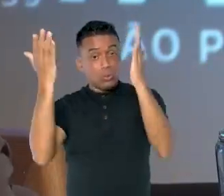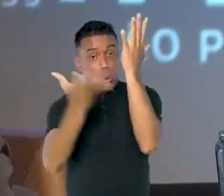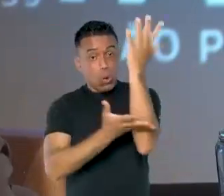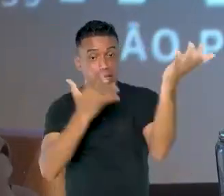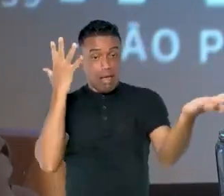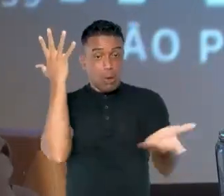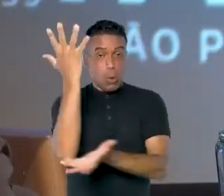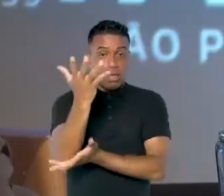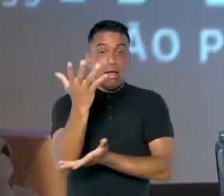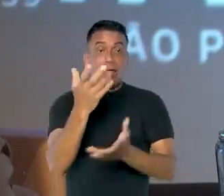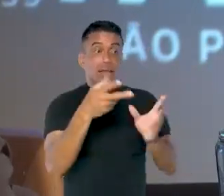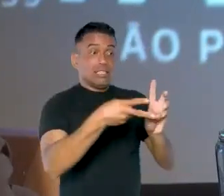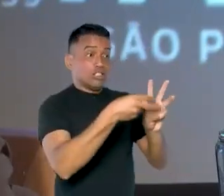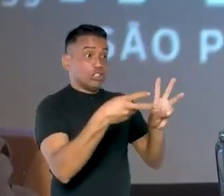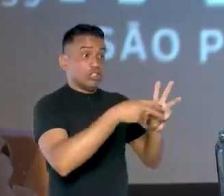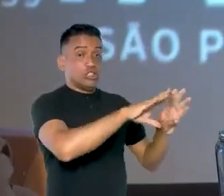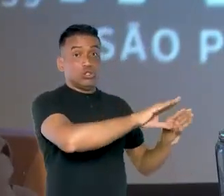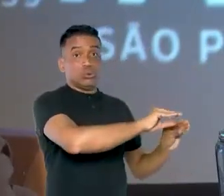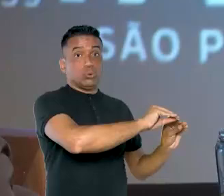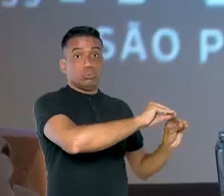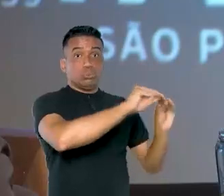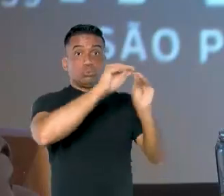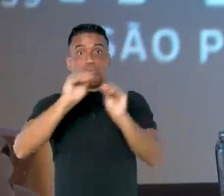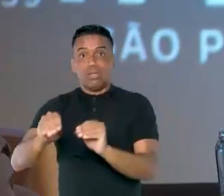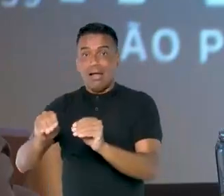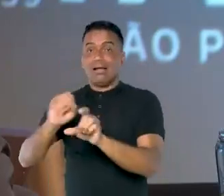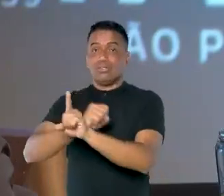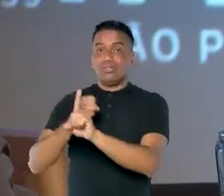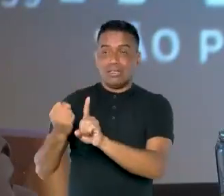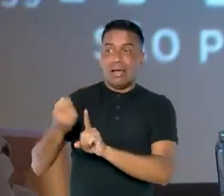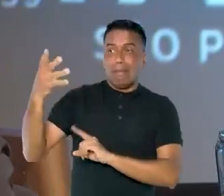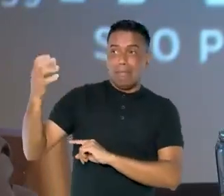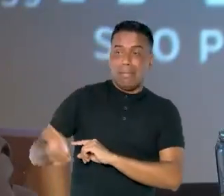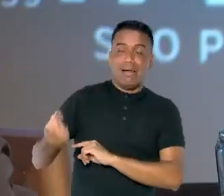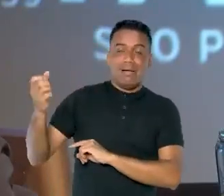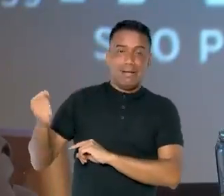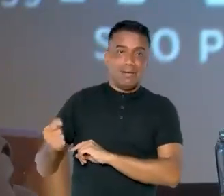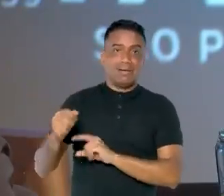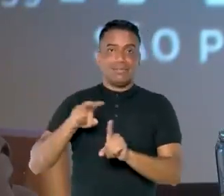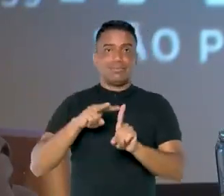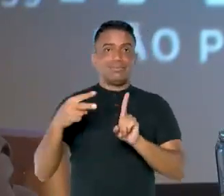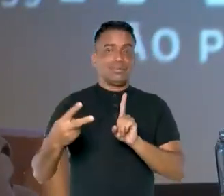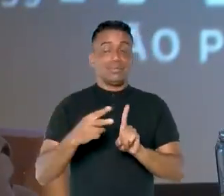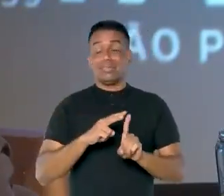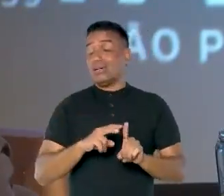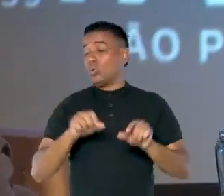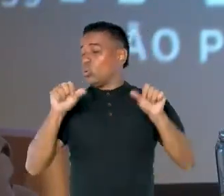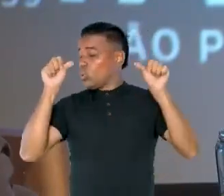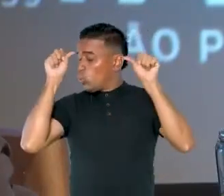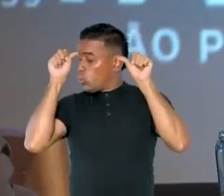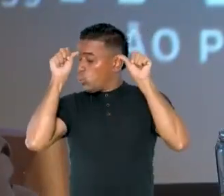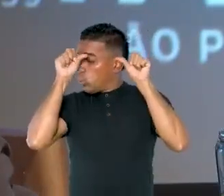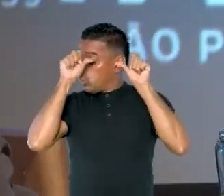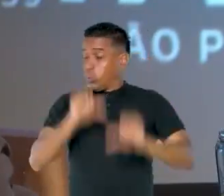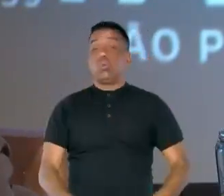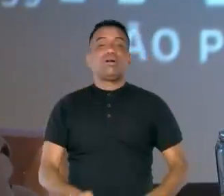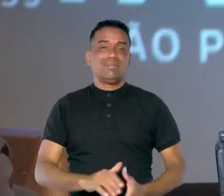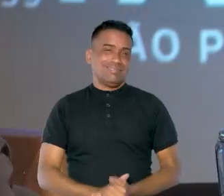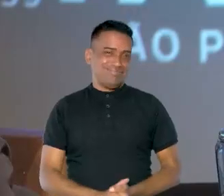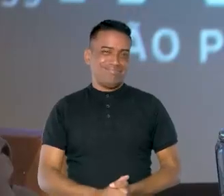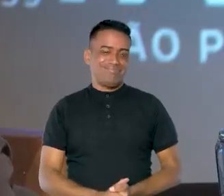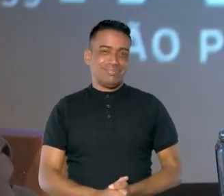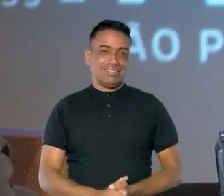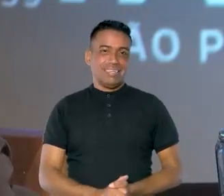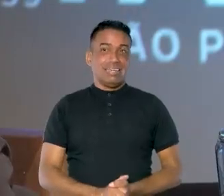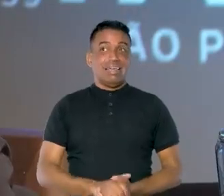índios deviam se integrar na sociedade branca. Eles têm uma visão catastrófica. Não é? Eles